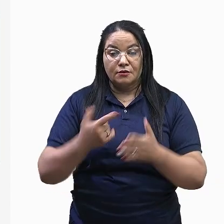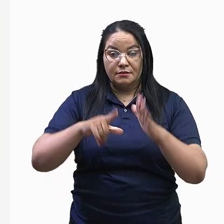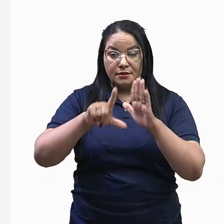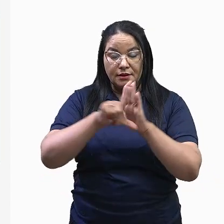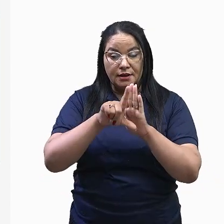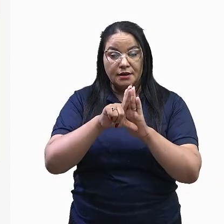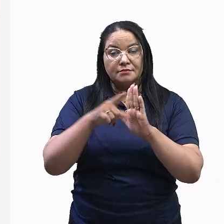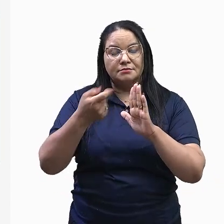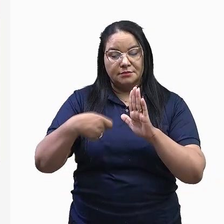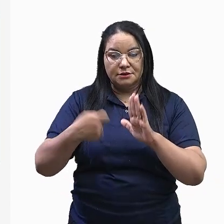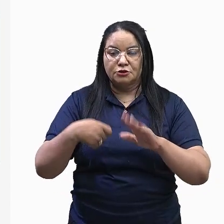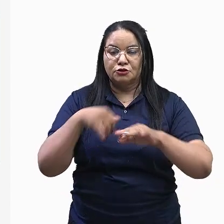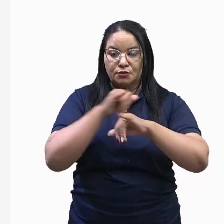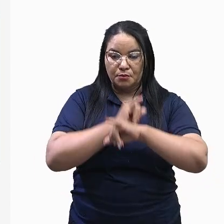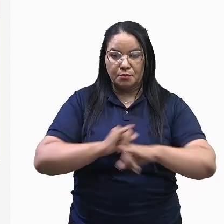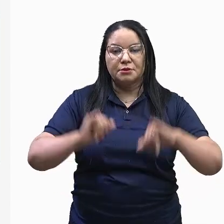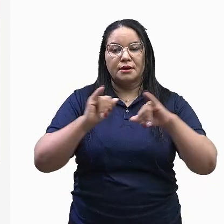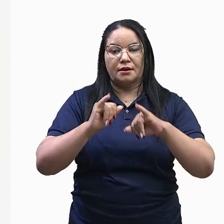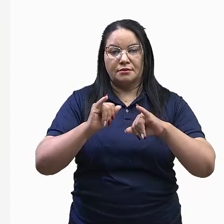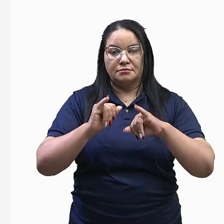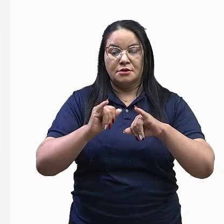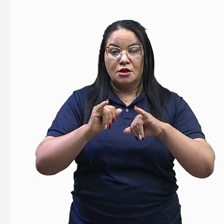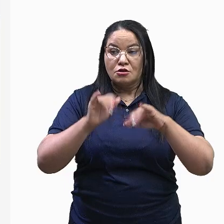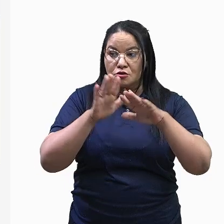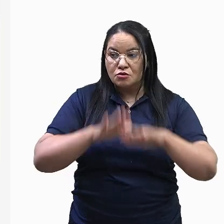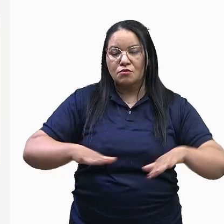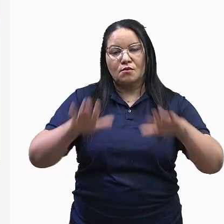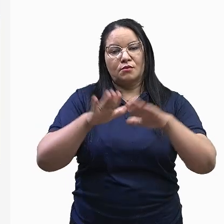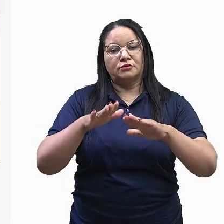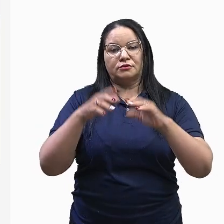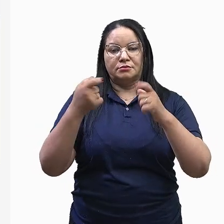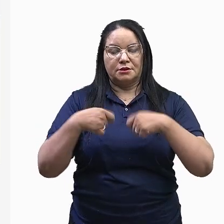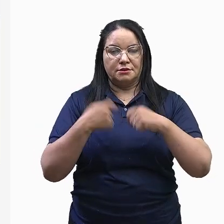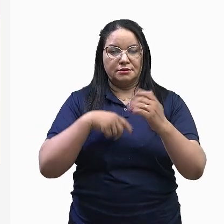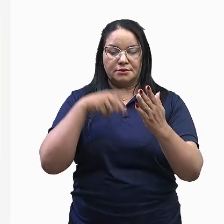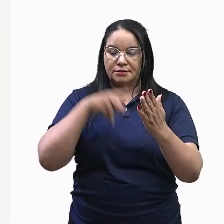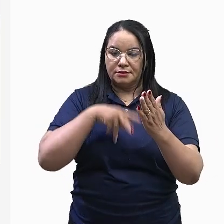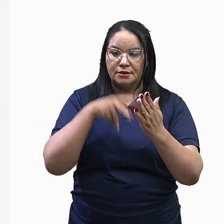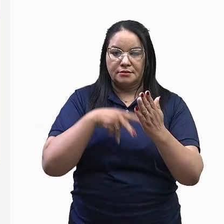quê? Publicadas, para que todos tenham acesso.